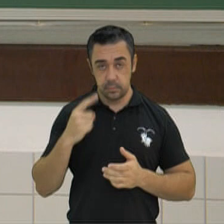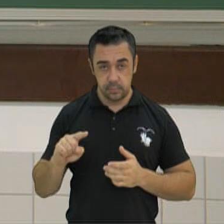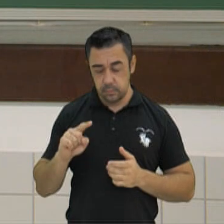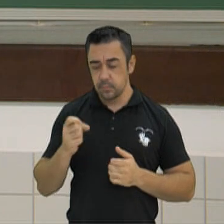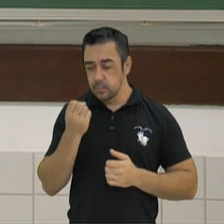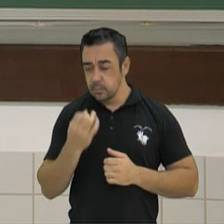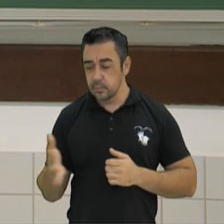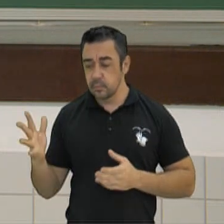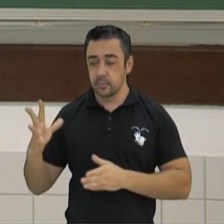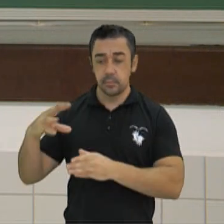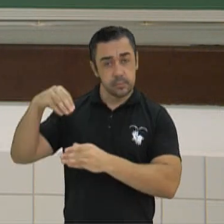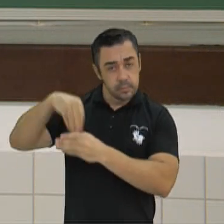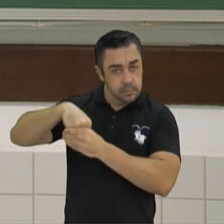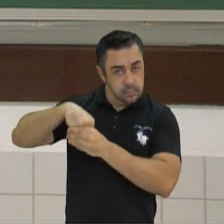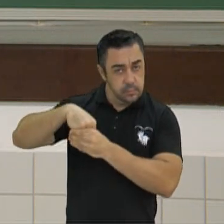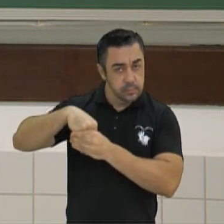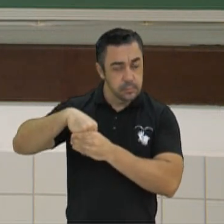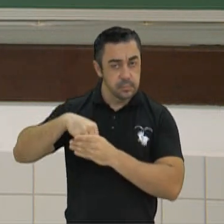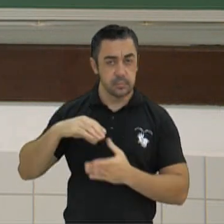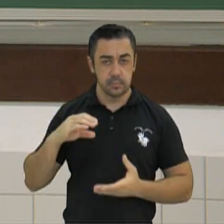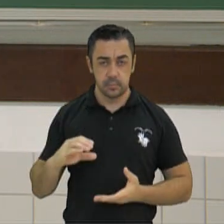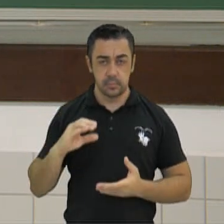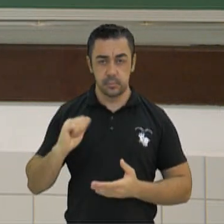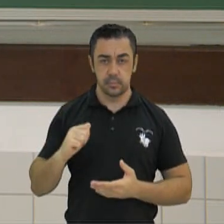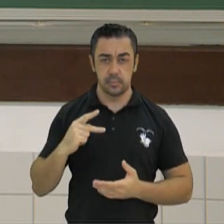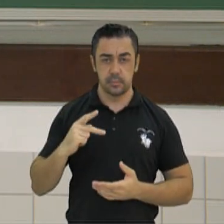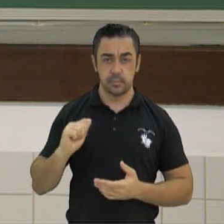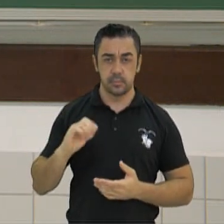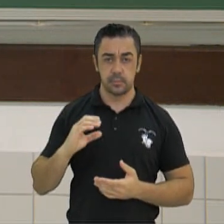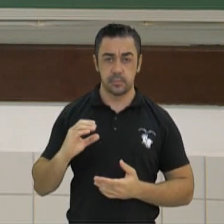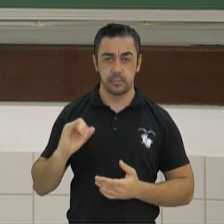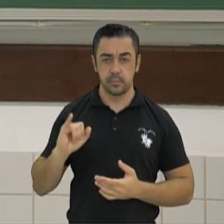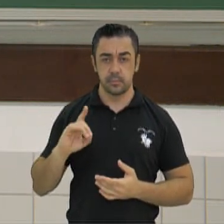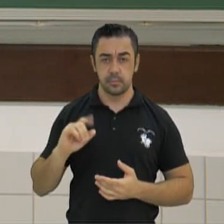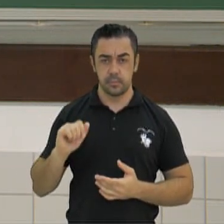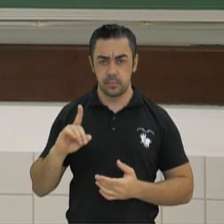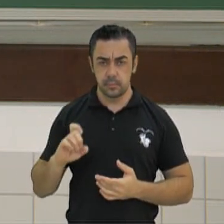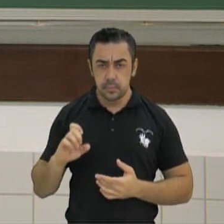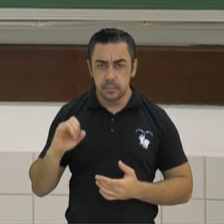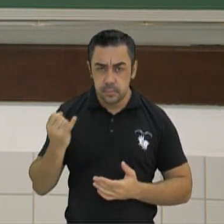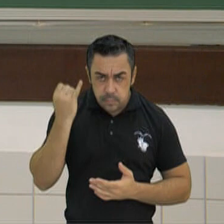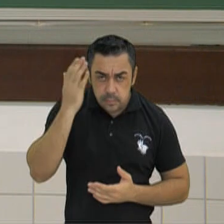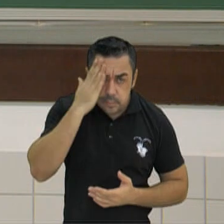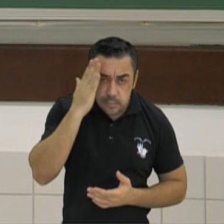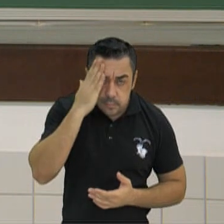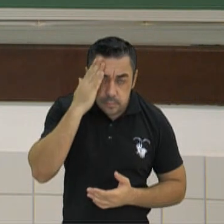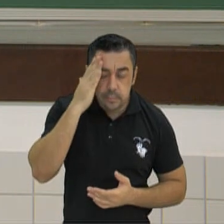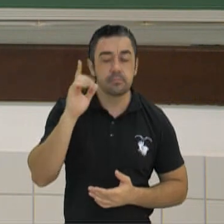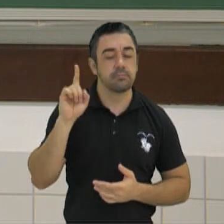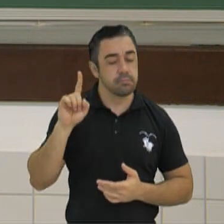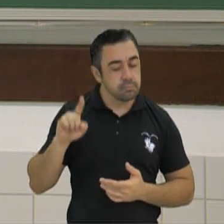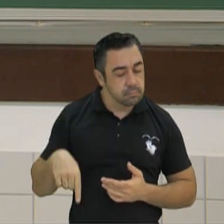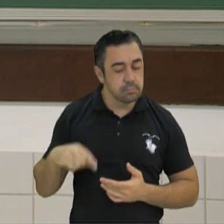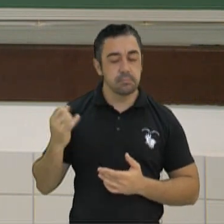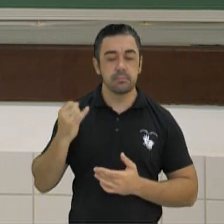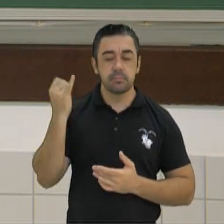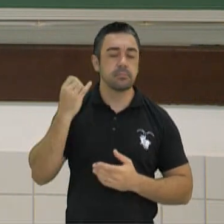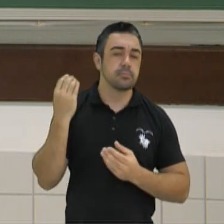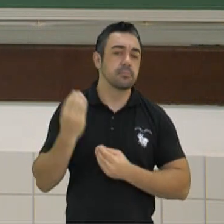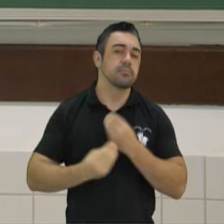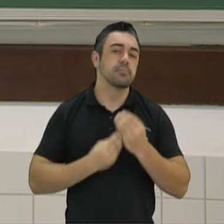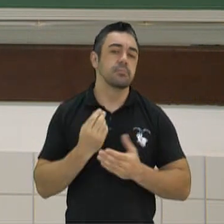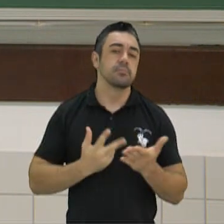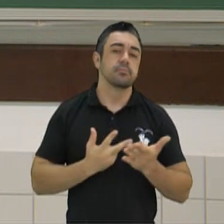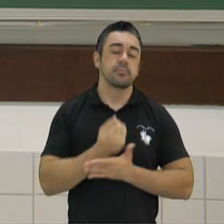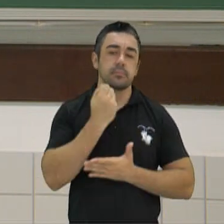na capacidade, que é o que a gente quer encontrar, né? Nesse caso, a quantidade de doce de leite. É importante saber essa quantidade? É importante, né? Quanto que eu vou comprar?